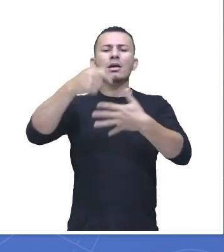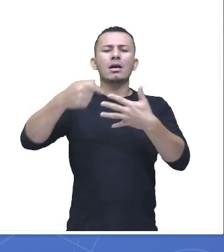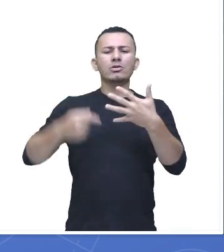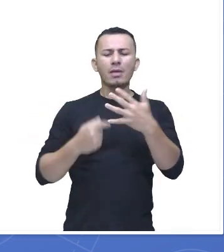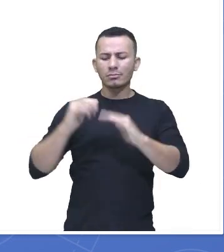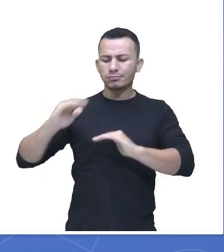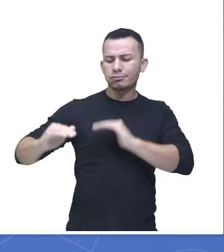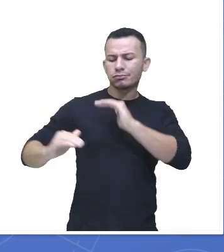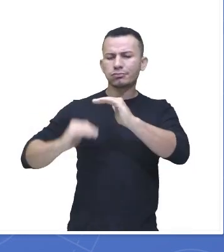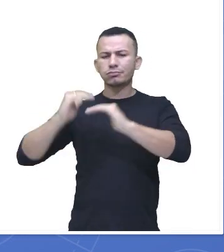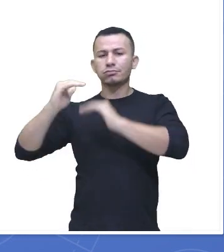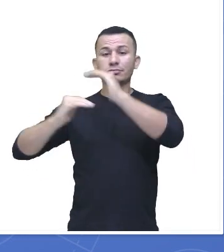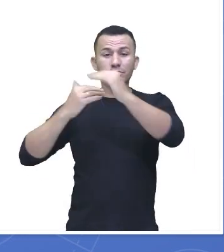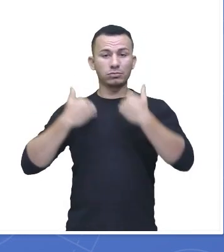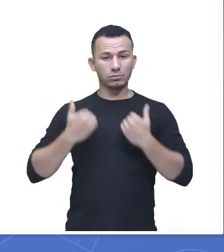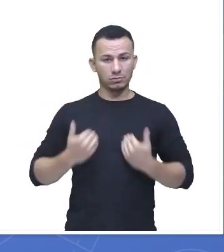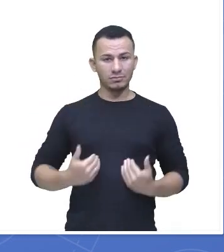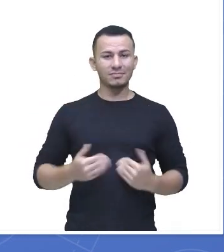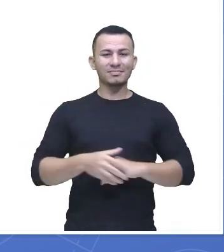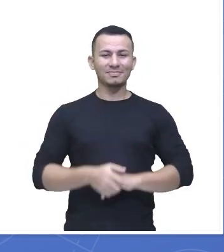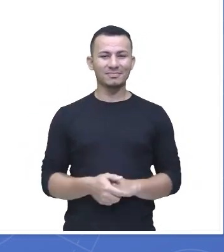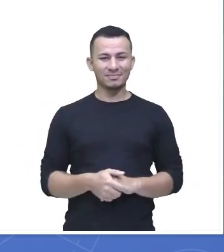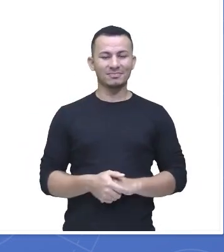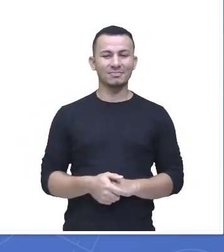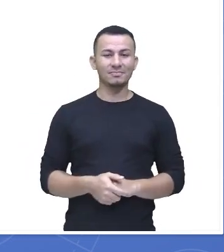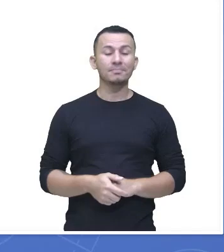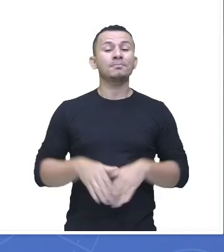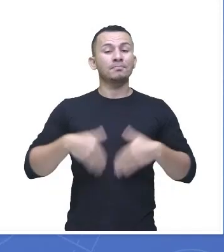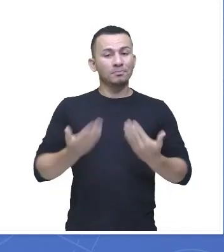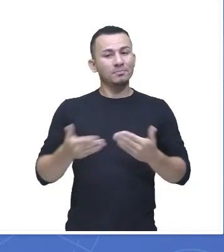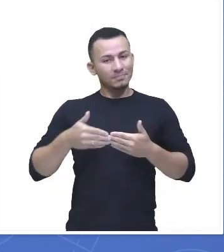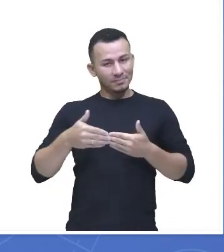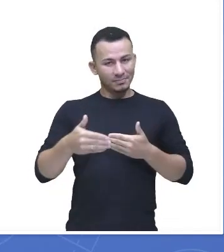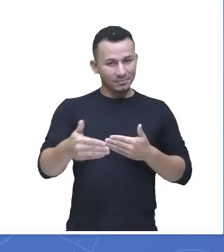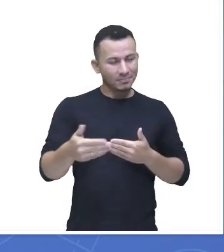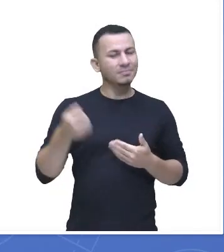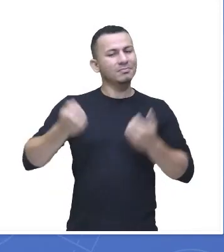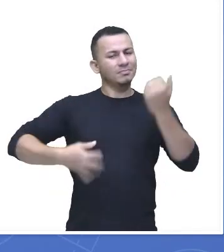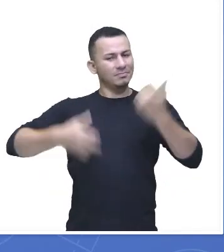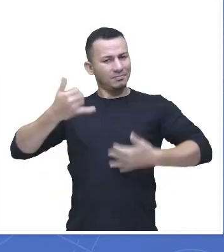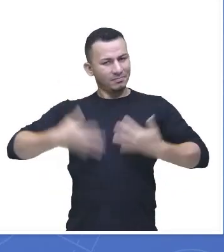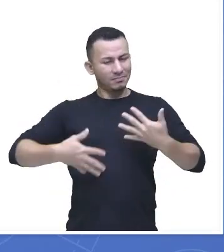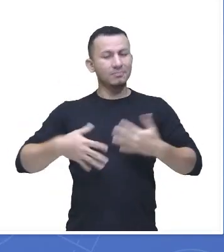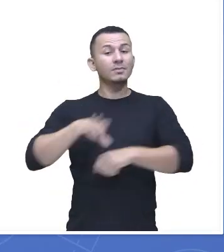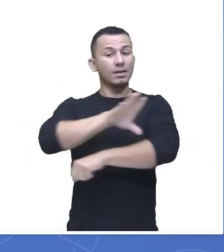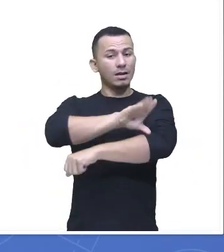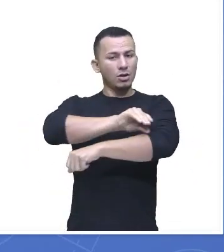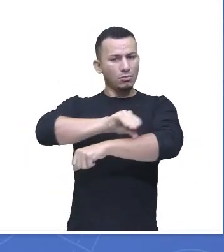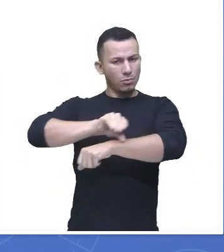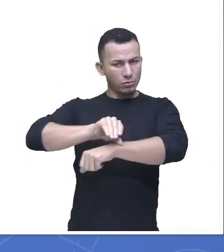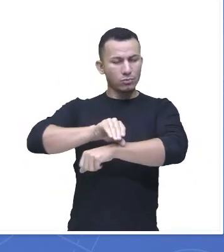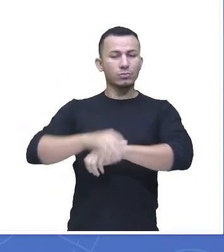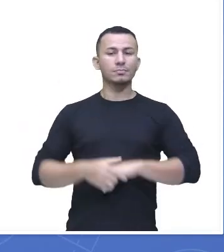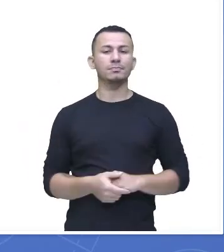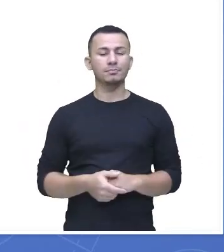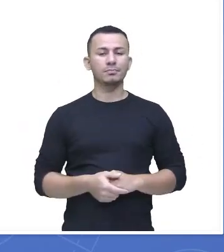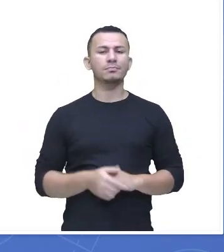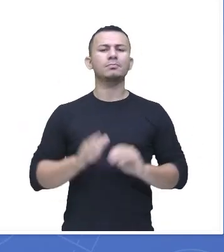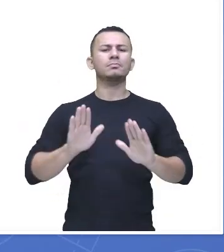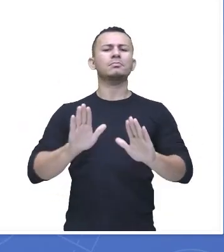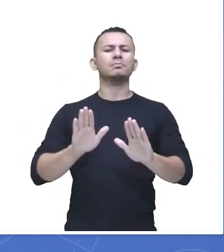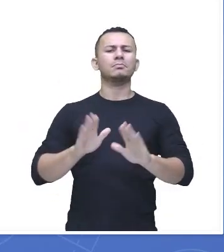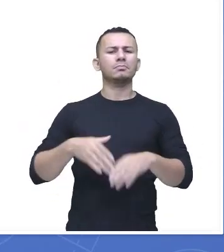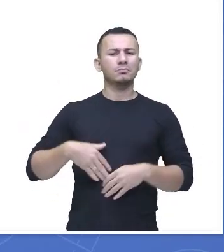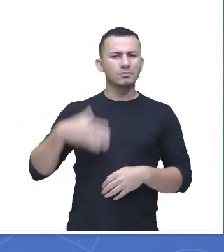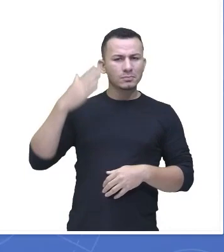aspectos funcionais. Muito bem. Então, vamos lá falar sobre músculos. E aí?